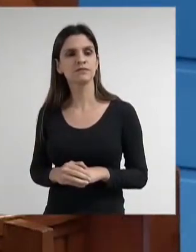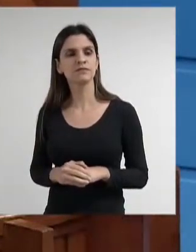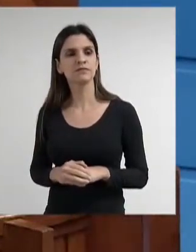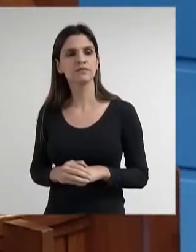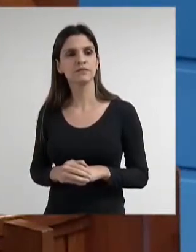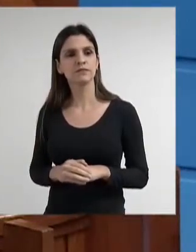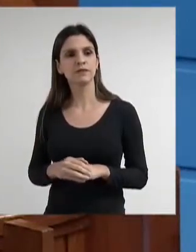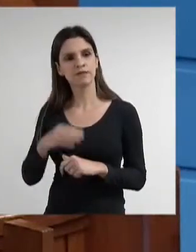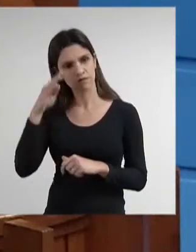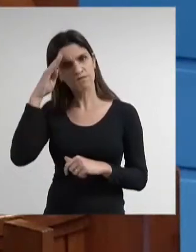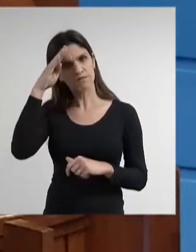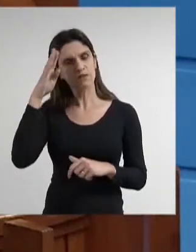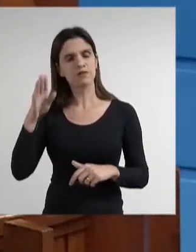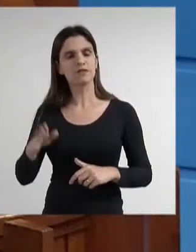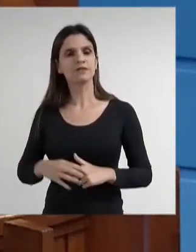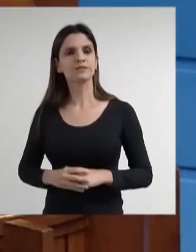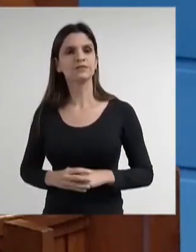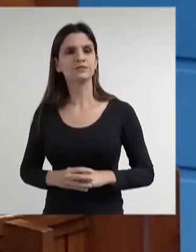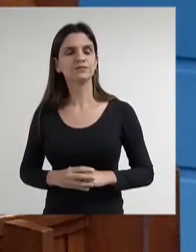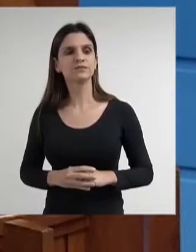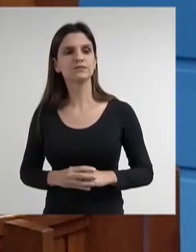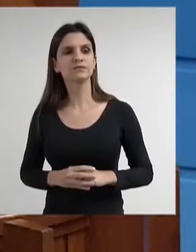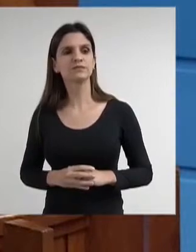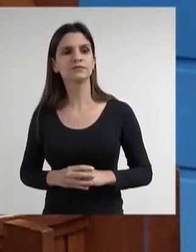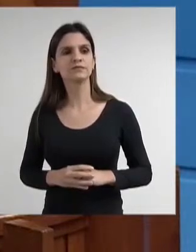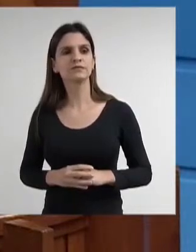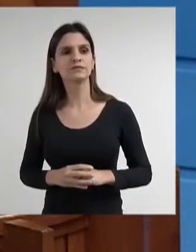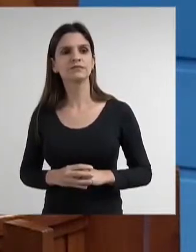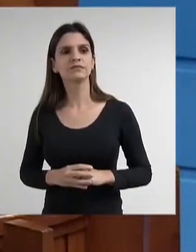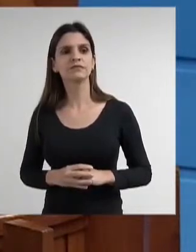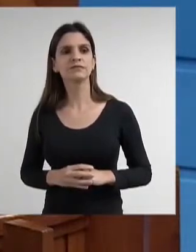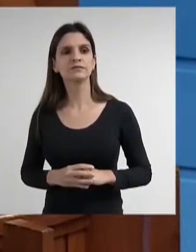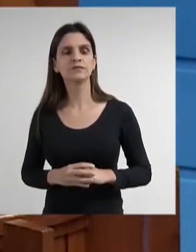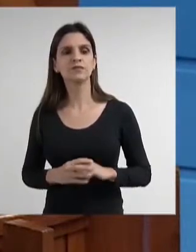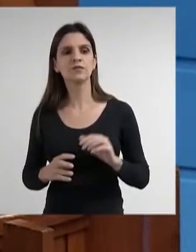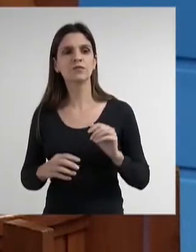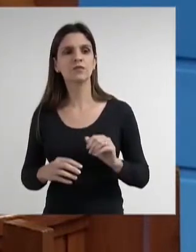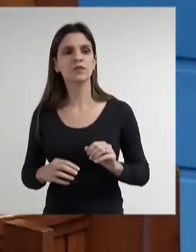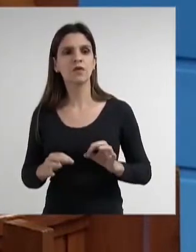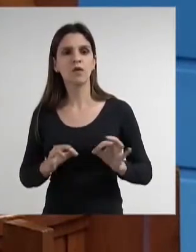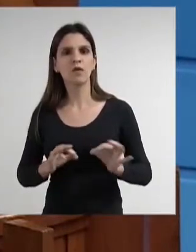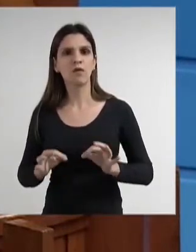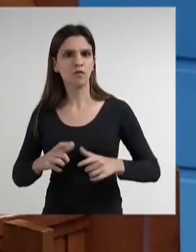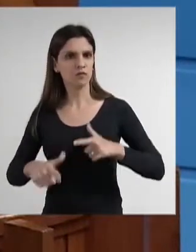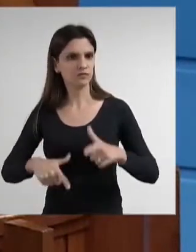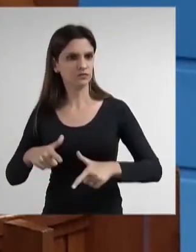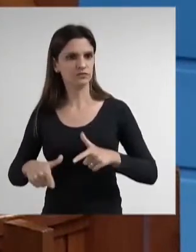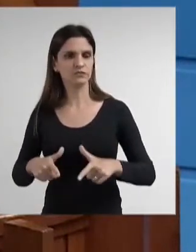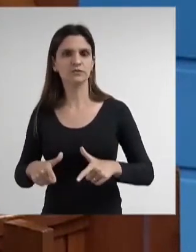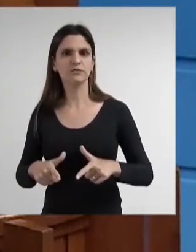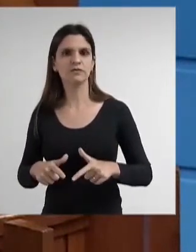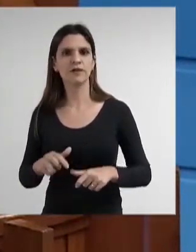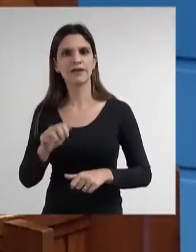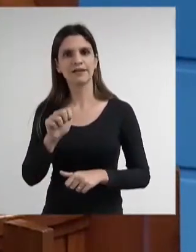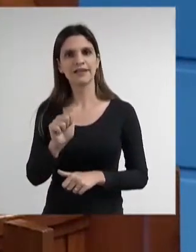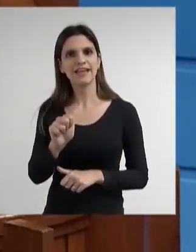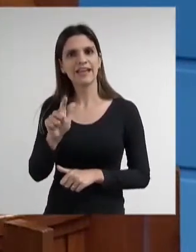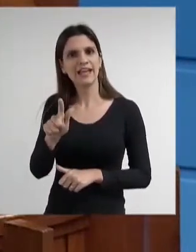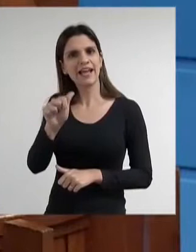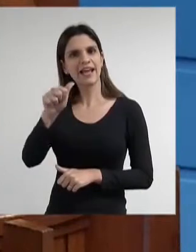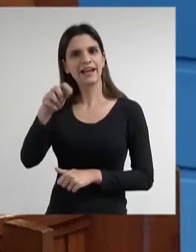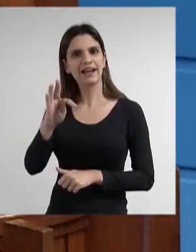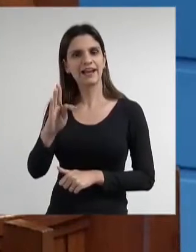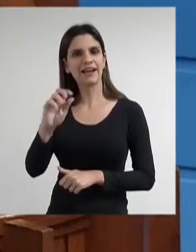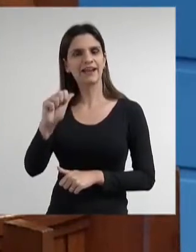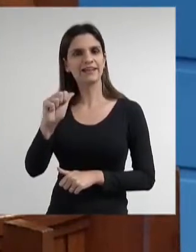recentemente uma operação chamada Ágata de Aço, mobilizando